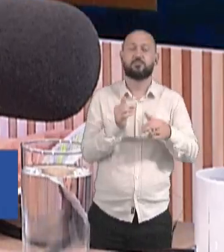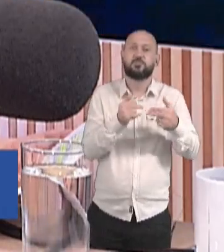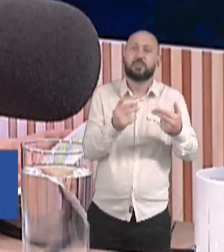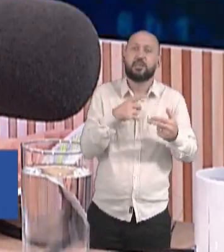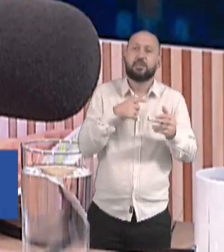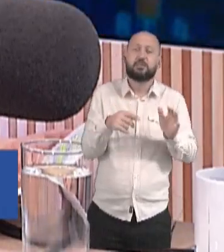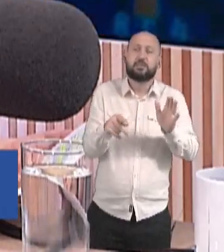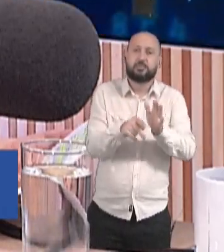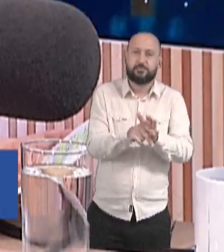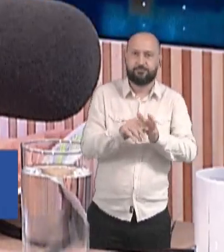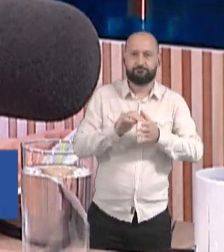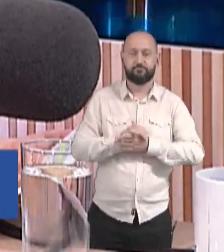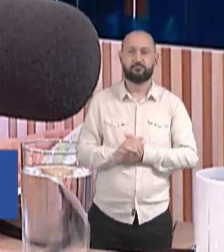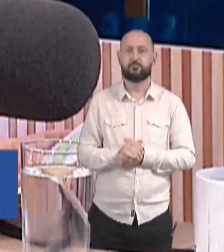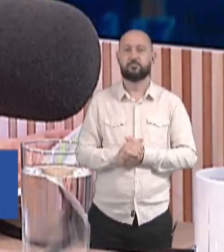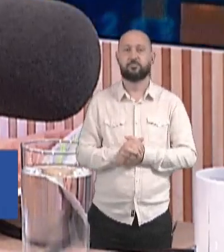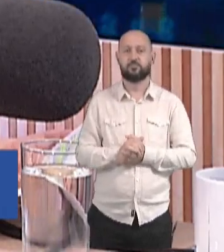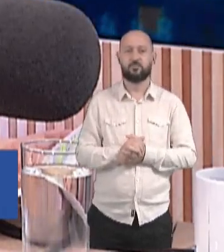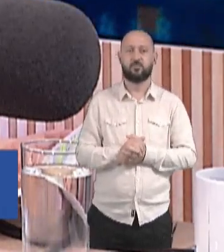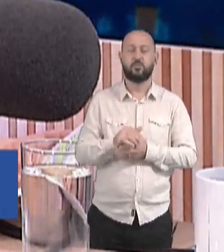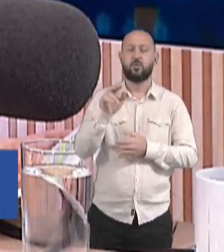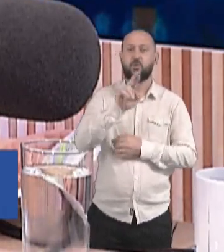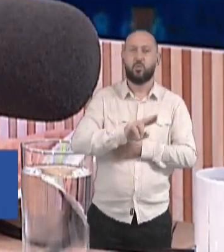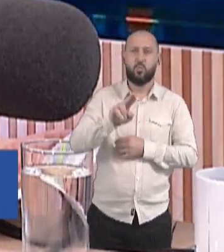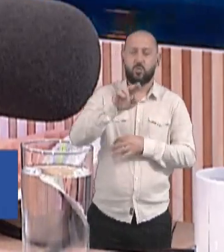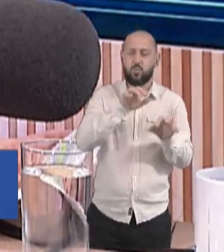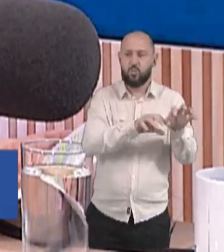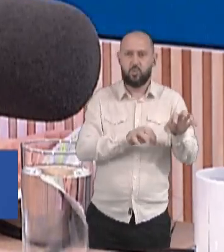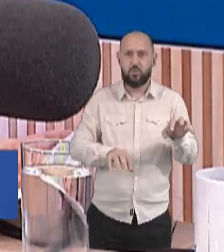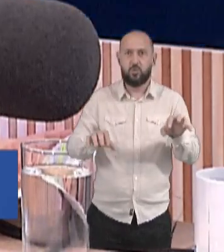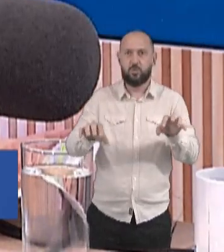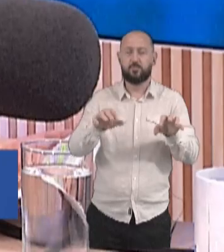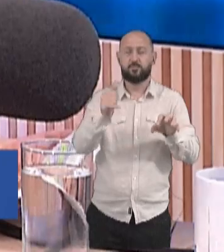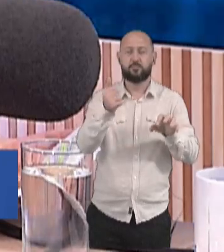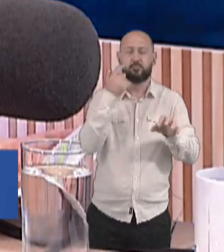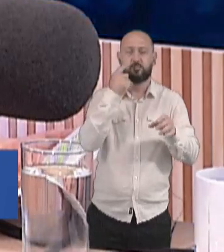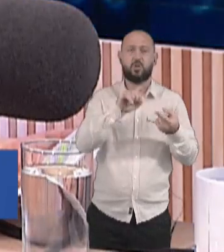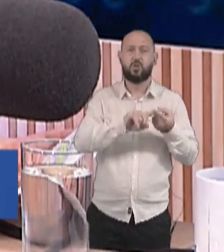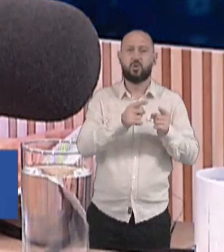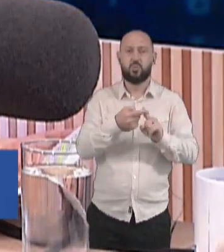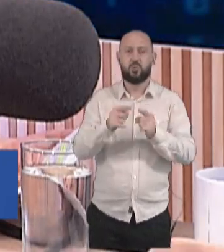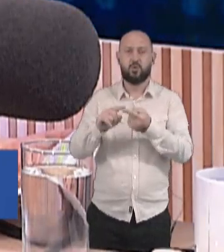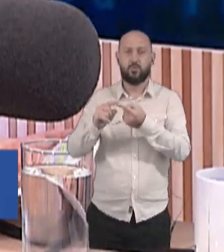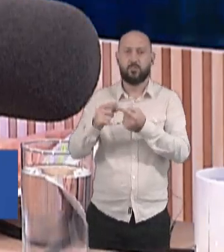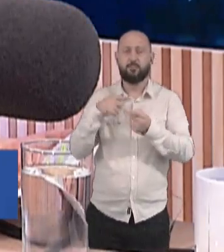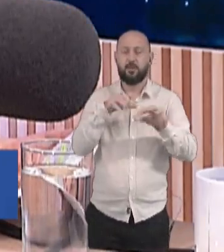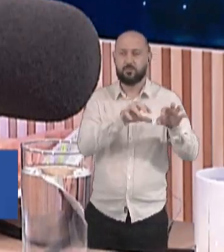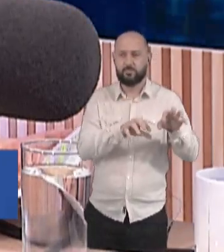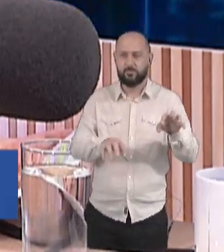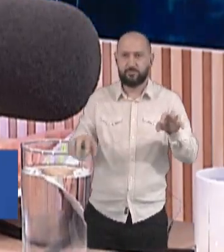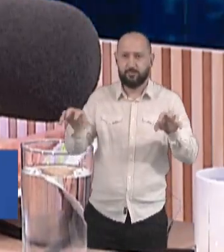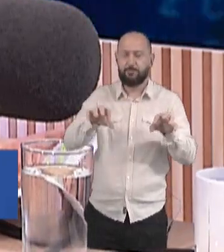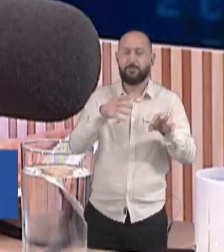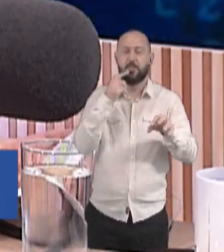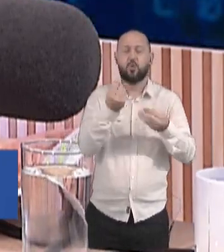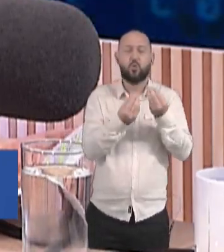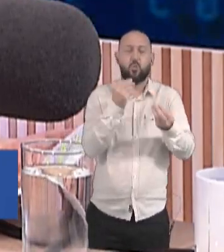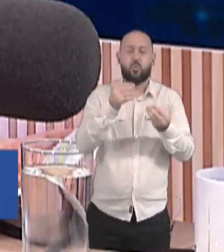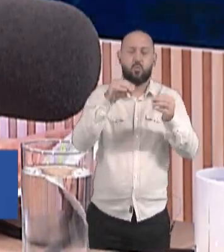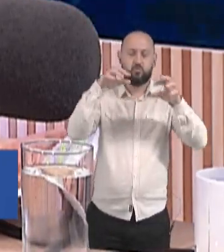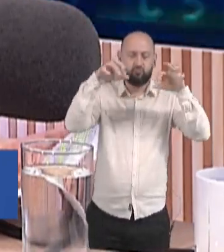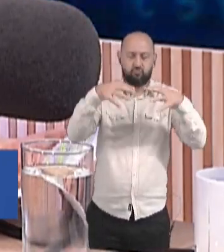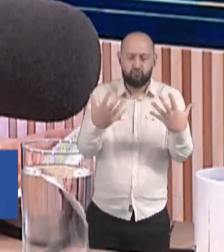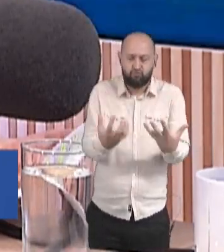recursos hídricos. O uso do geodesign como ferramenta para o zoneamento, a